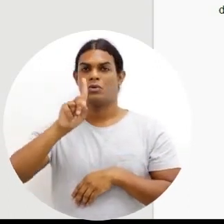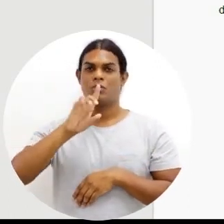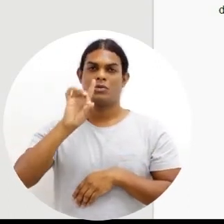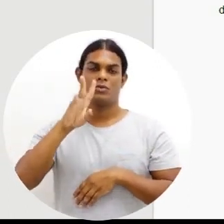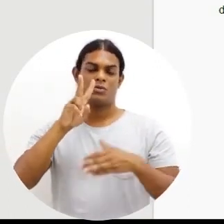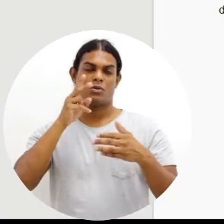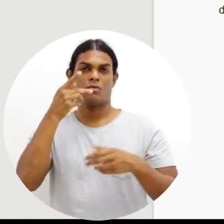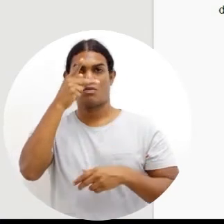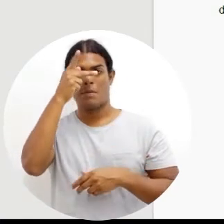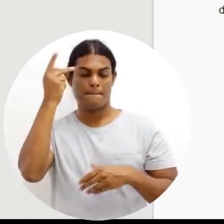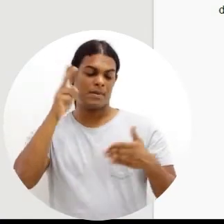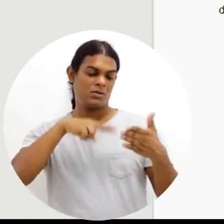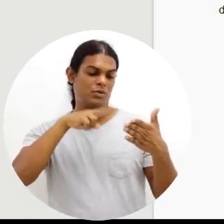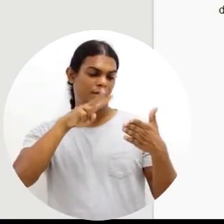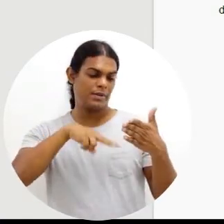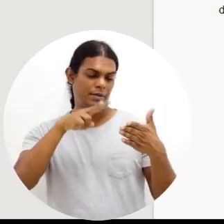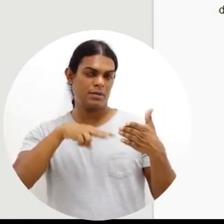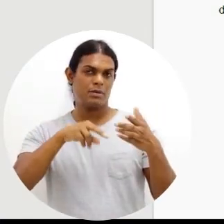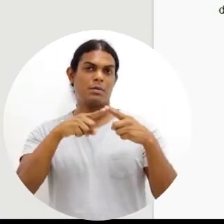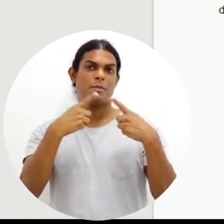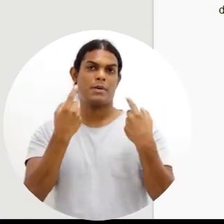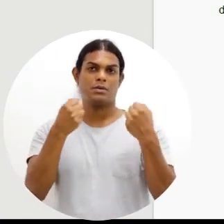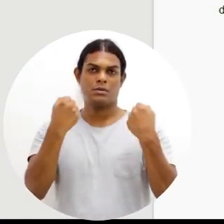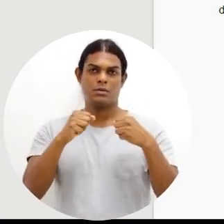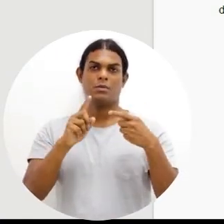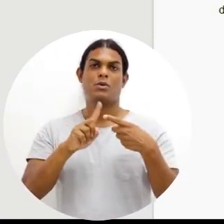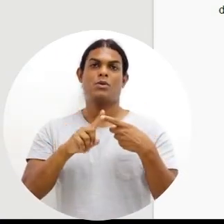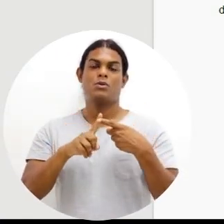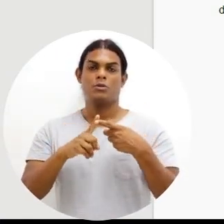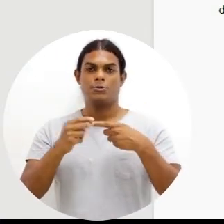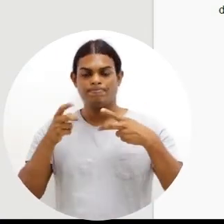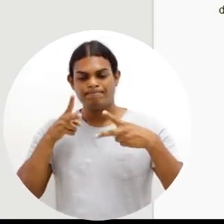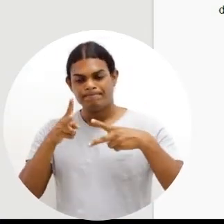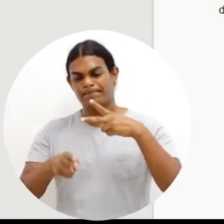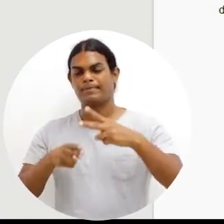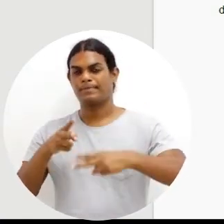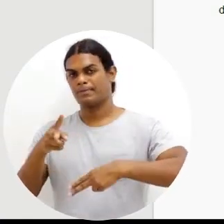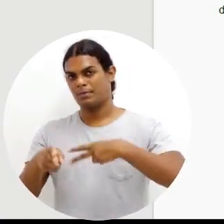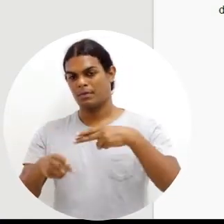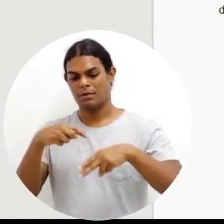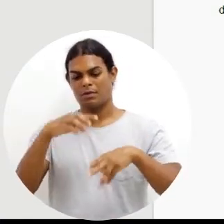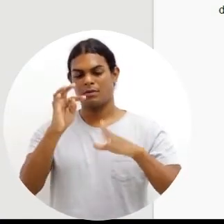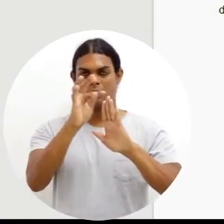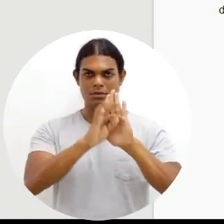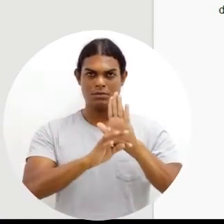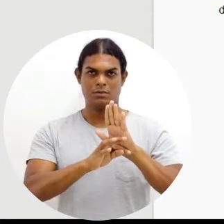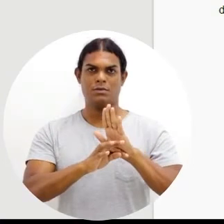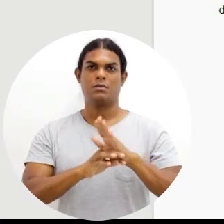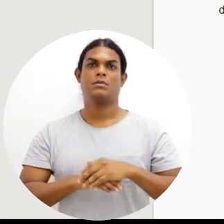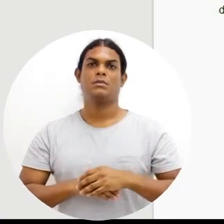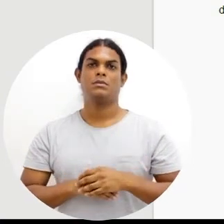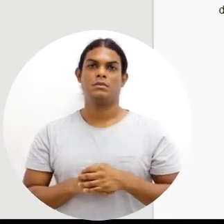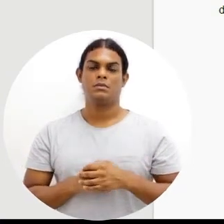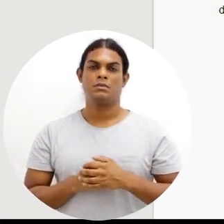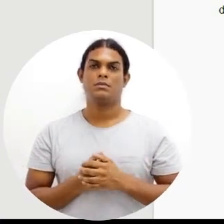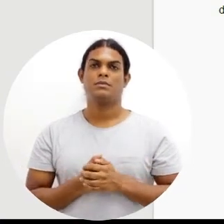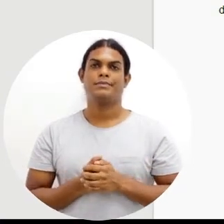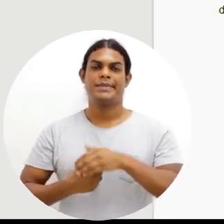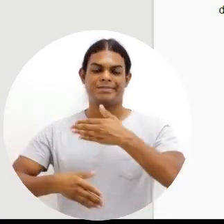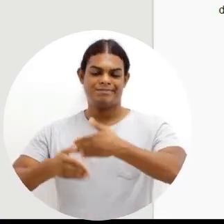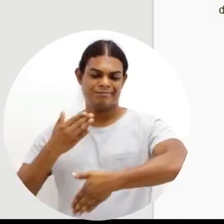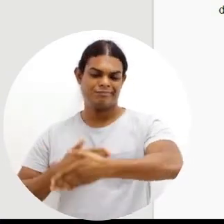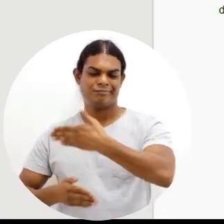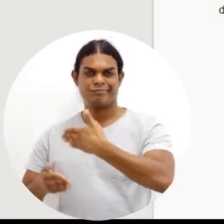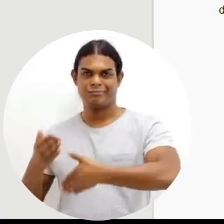alguém que também manipula, que manuseia, e que tem a condição de alterar os materiais que são construídos. Nesse sentido, a interação é